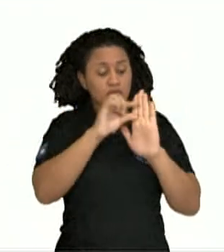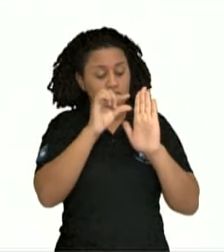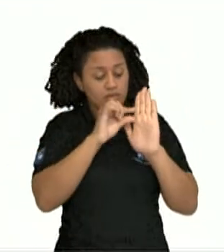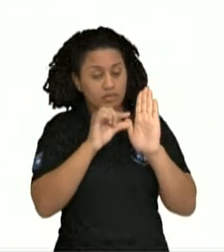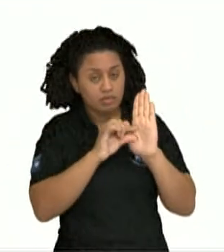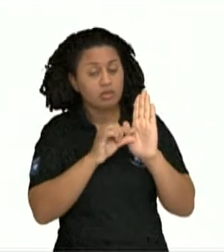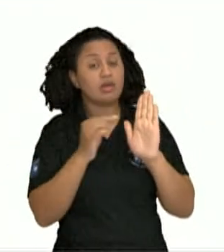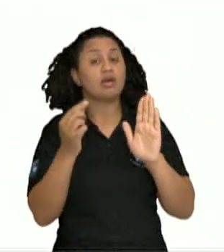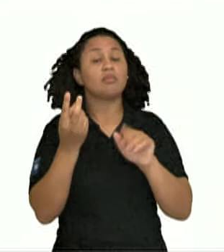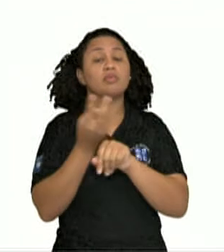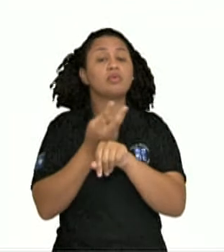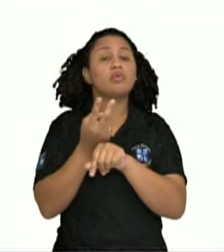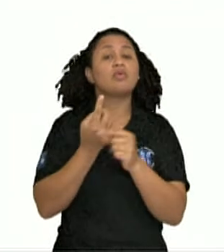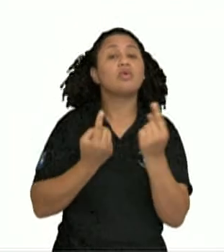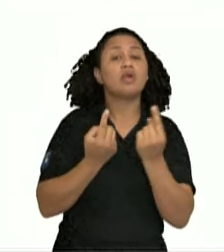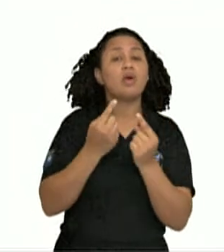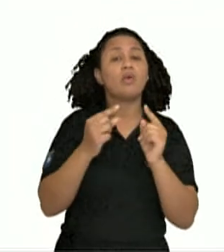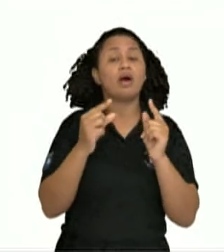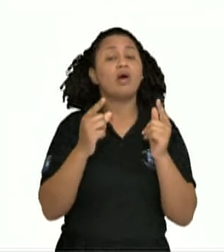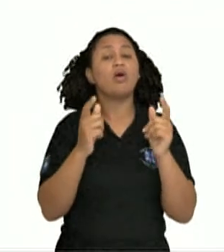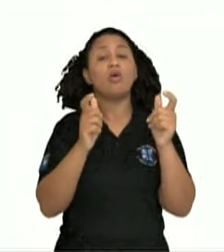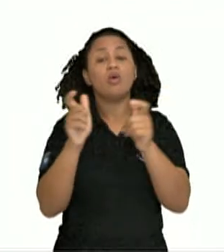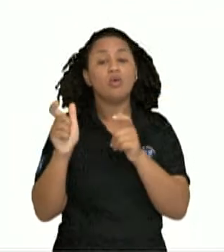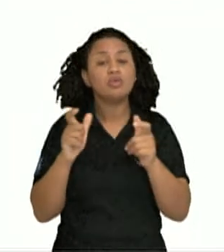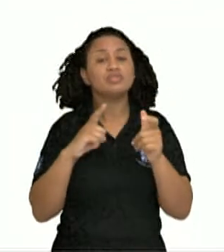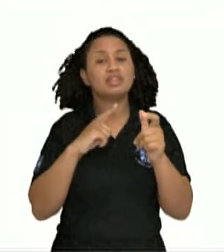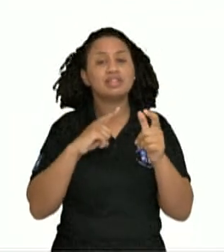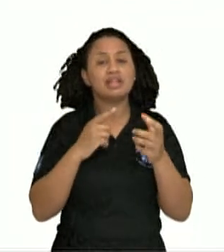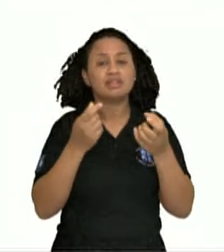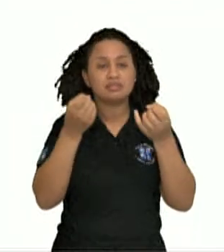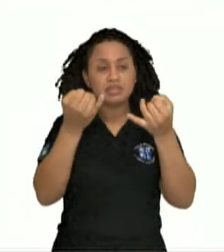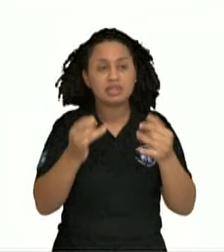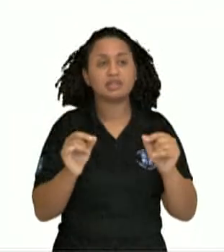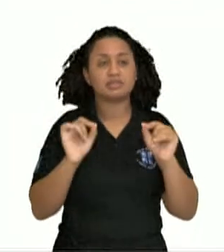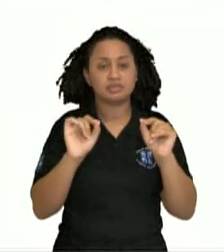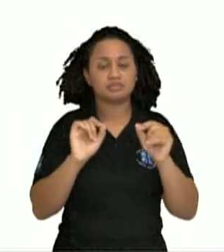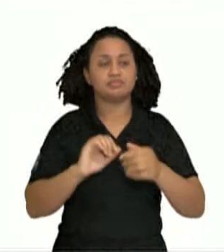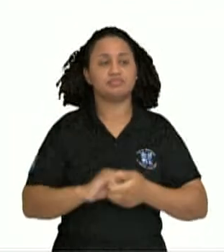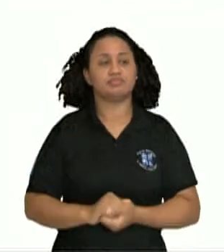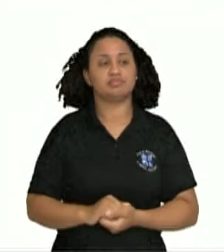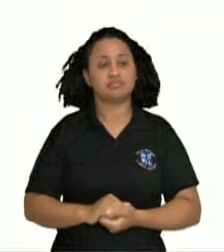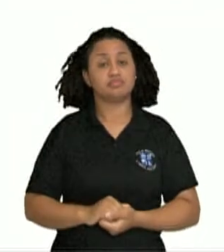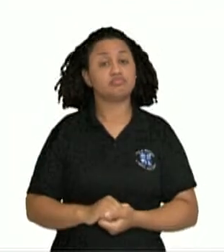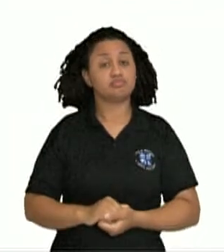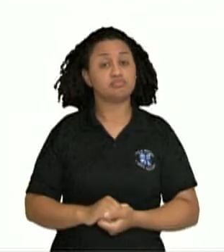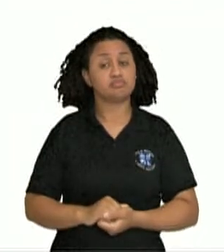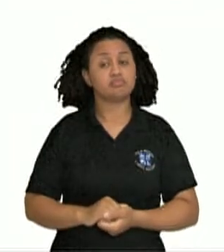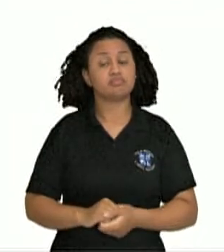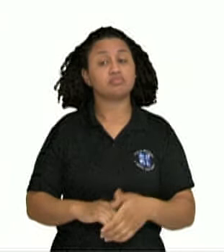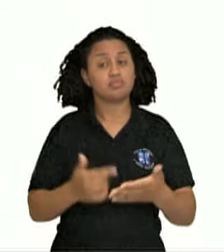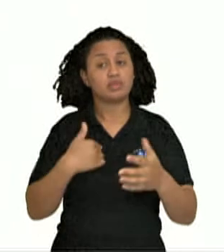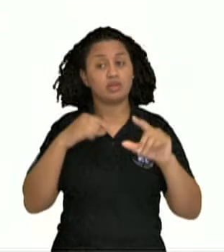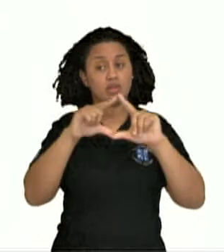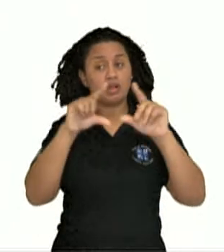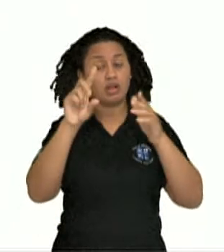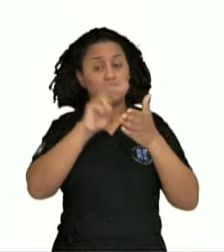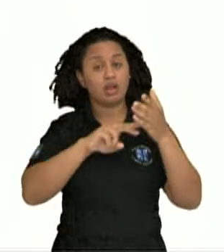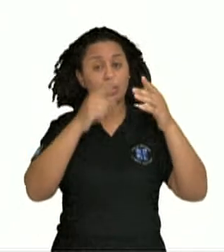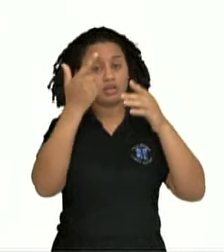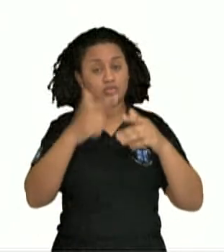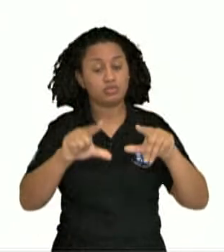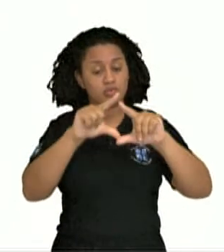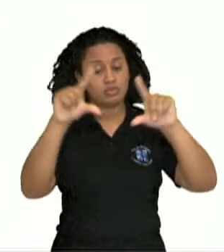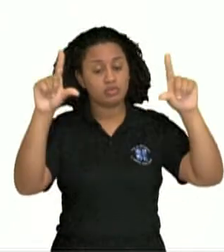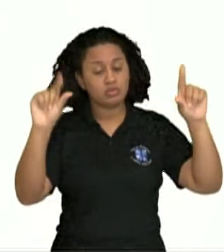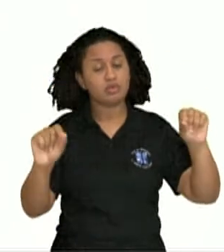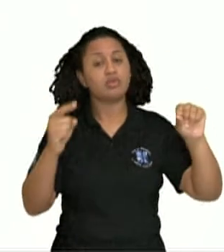e busca qual é esta fuente. Então vamos retomar os versos e tentar localizar aí qual que é essa